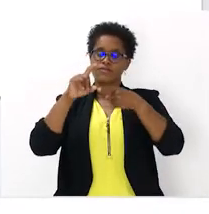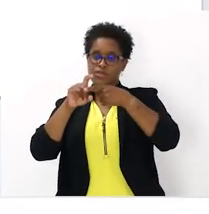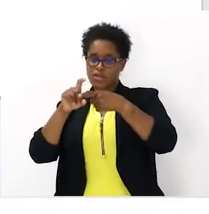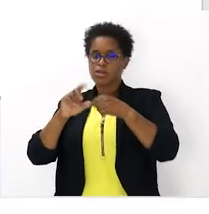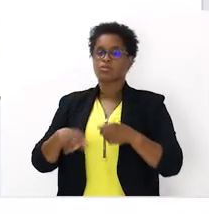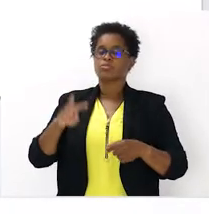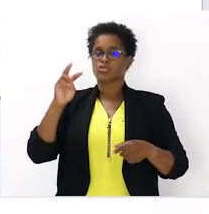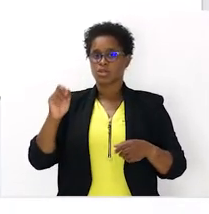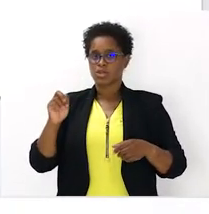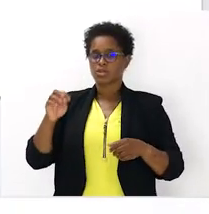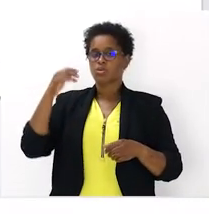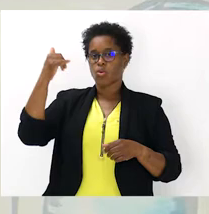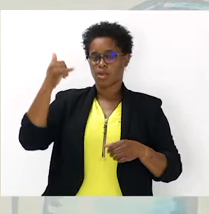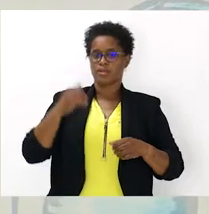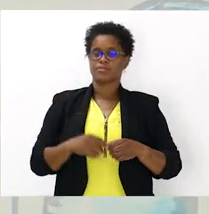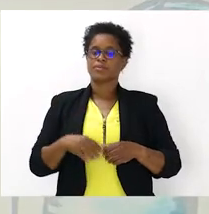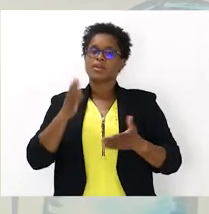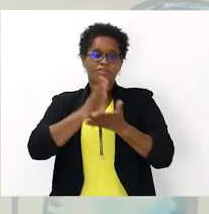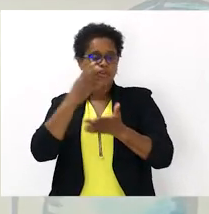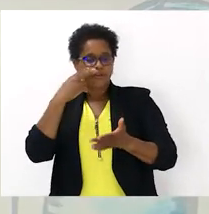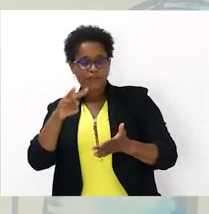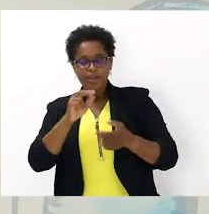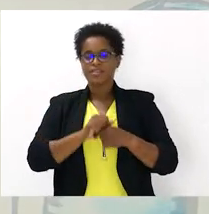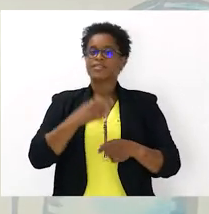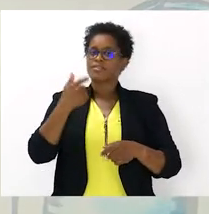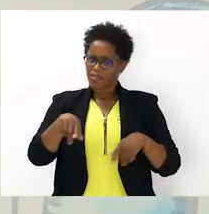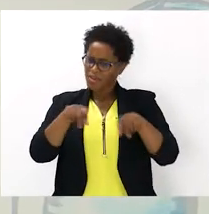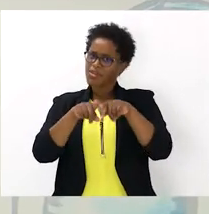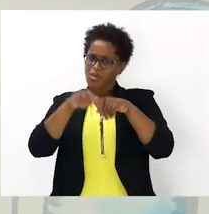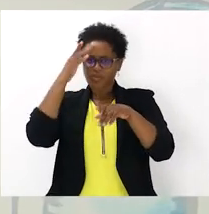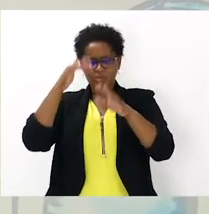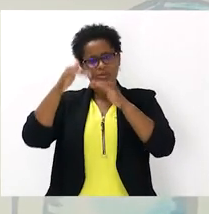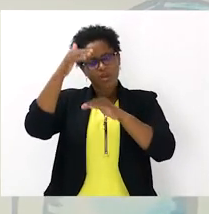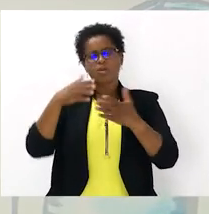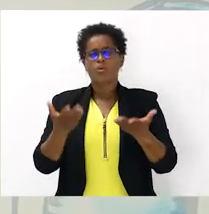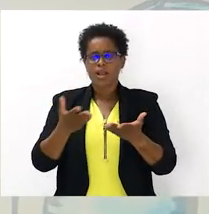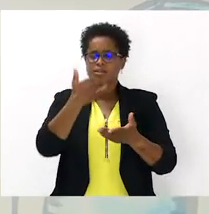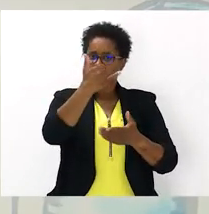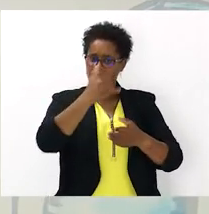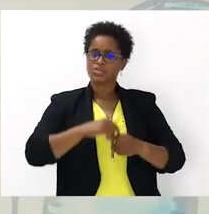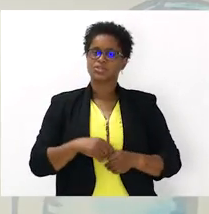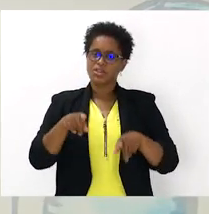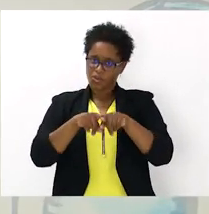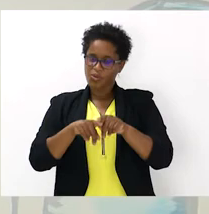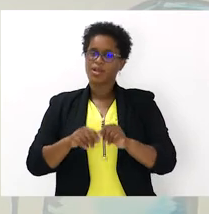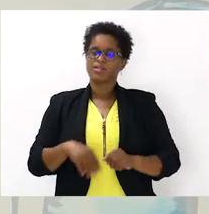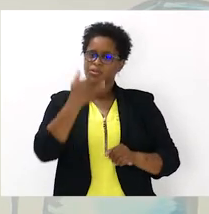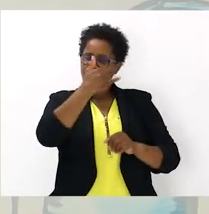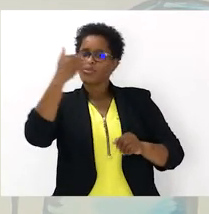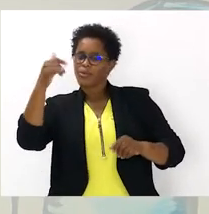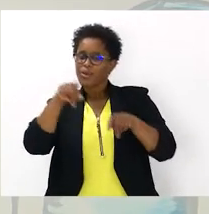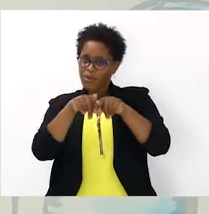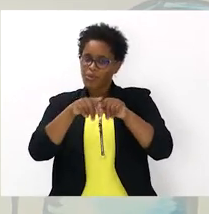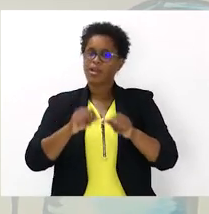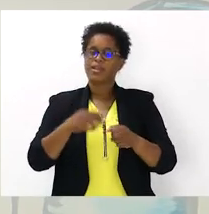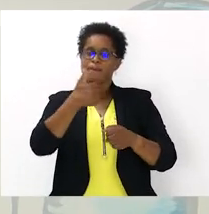dividir por 3 ao quadrado. Basta ver que tem mesmo expoente. Qual é o expoente? 2. Bases.